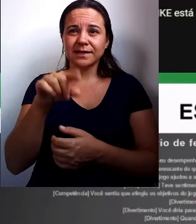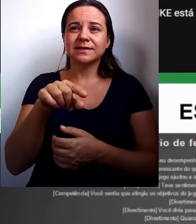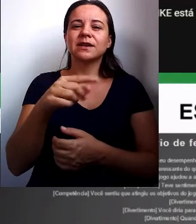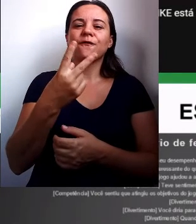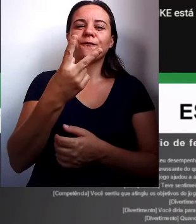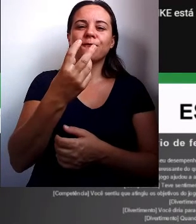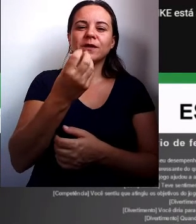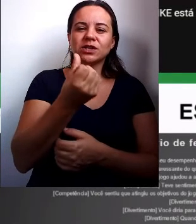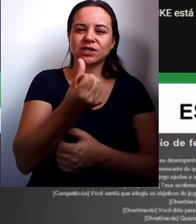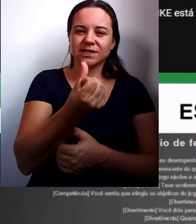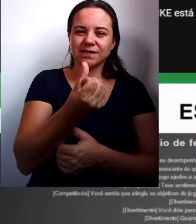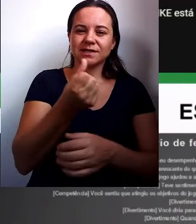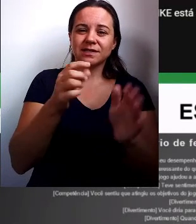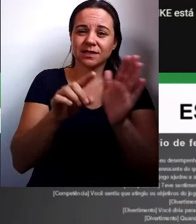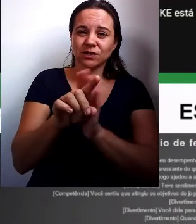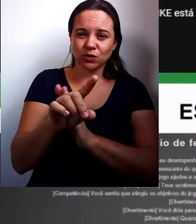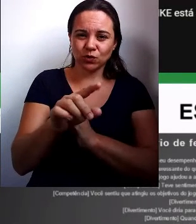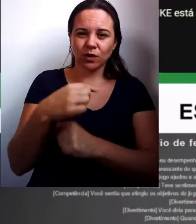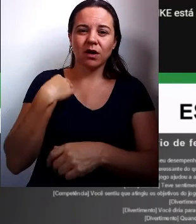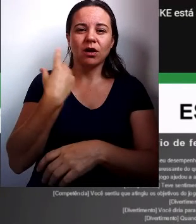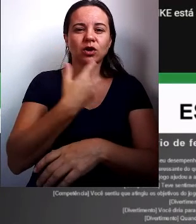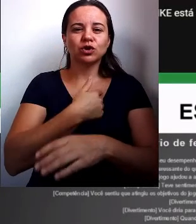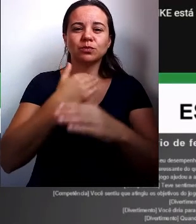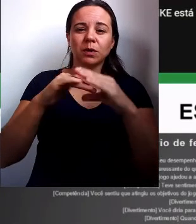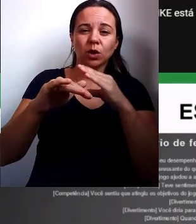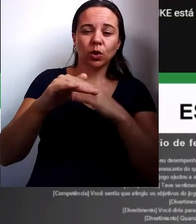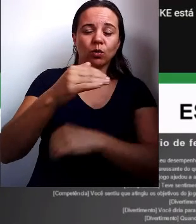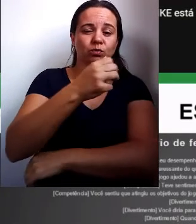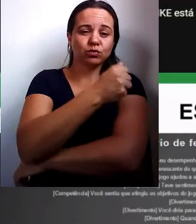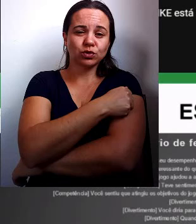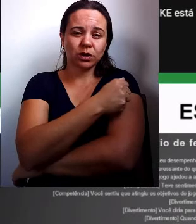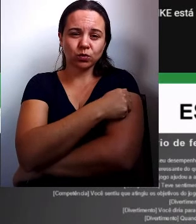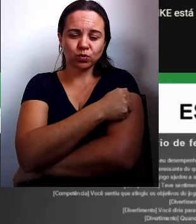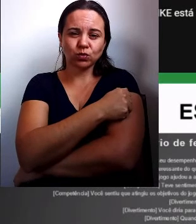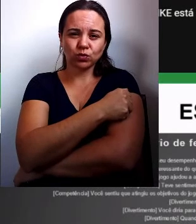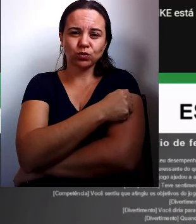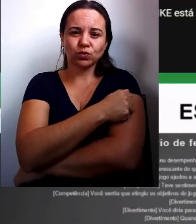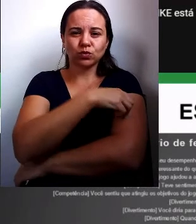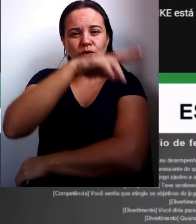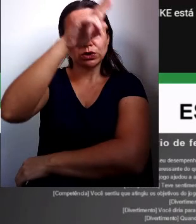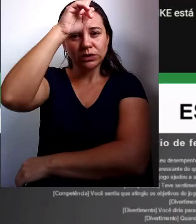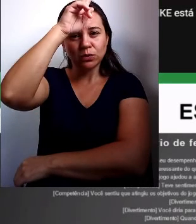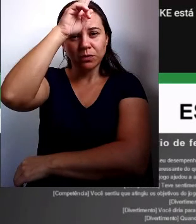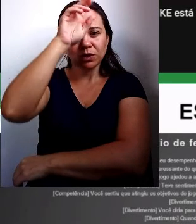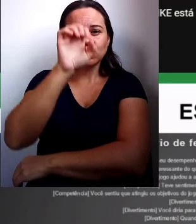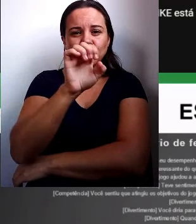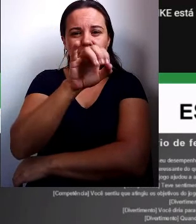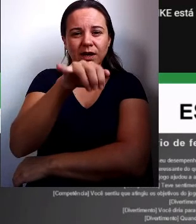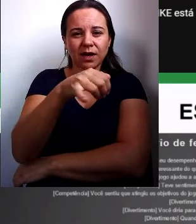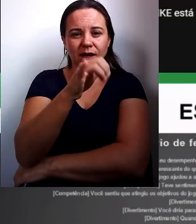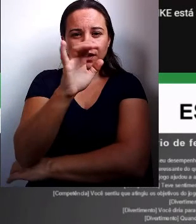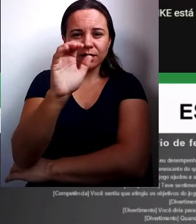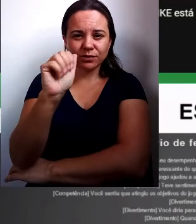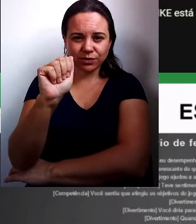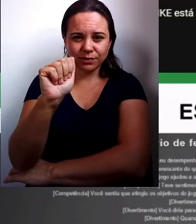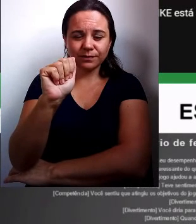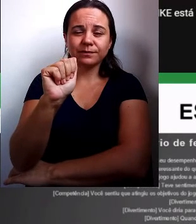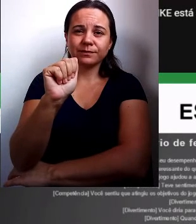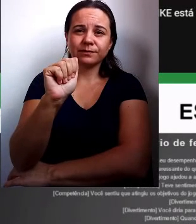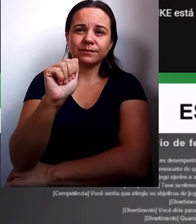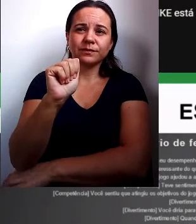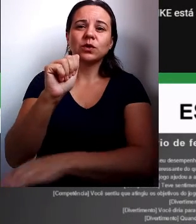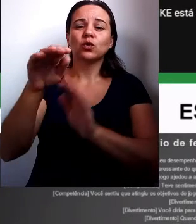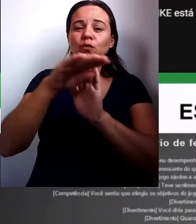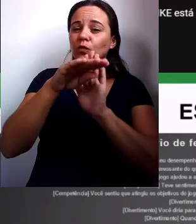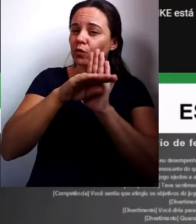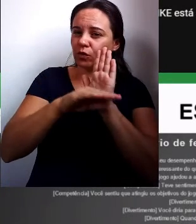do aplicativo, são 26 questões que a gente mandou para os alunos do ensino médio e do EJA,